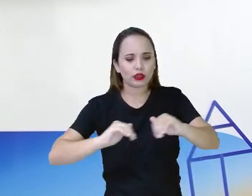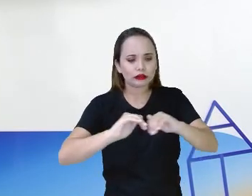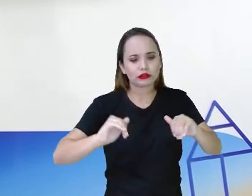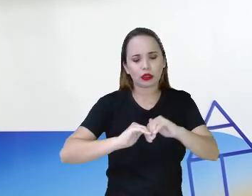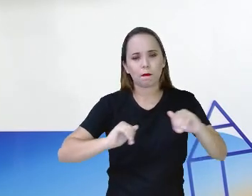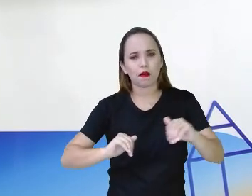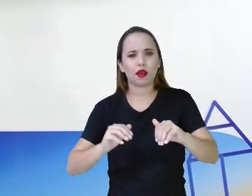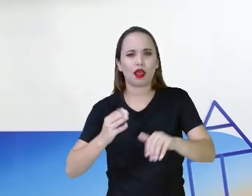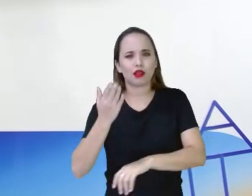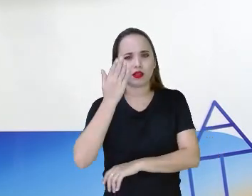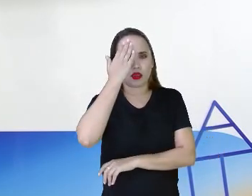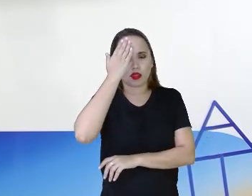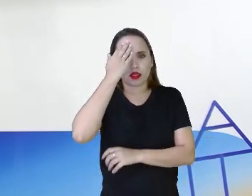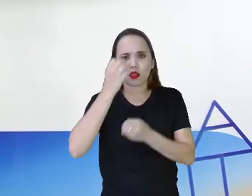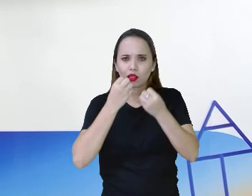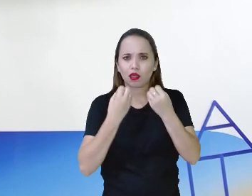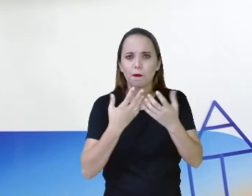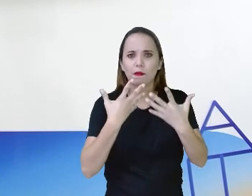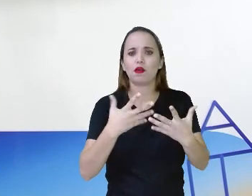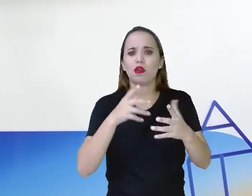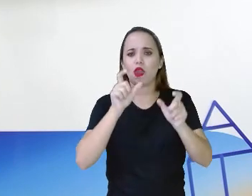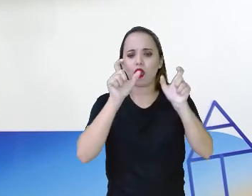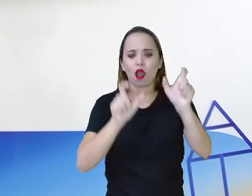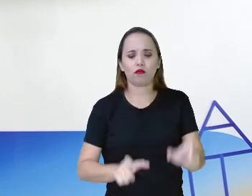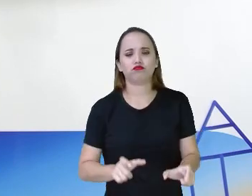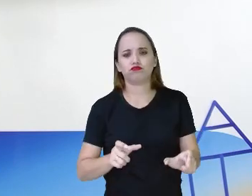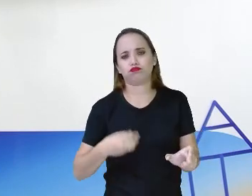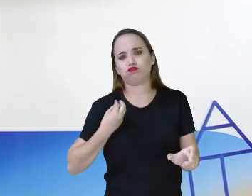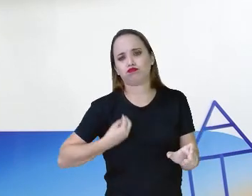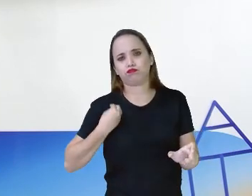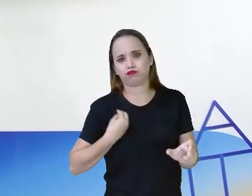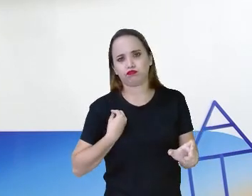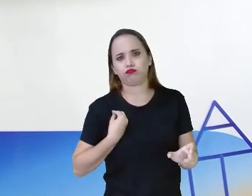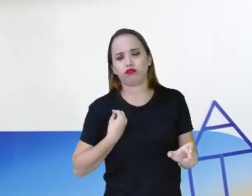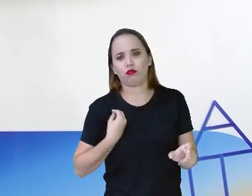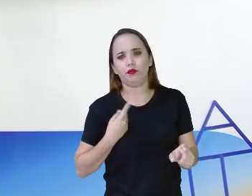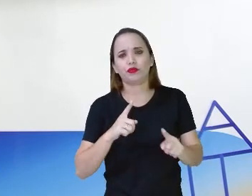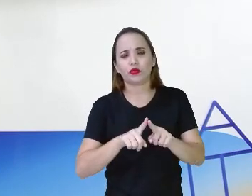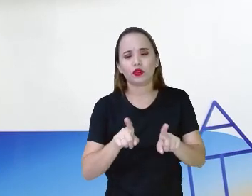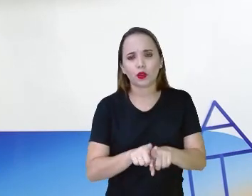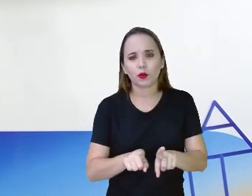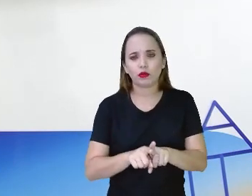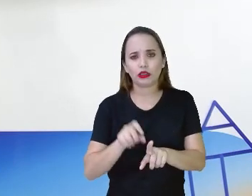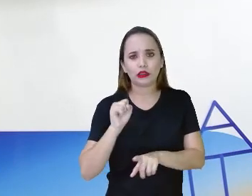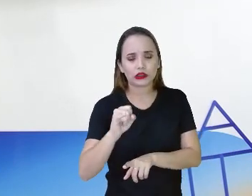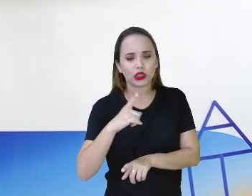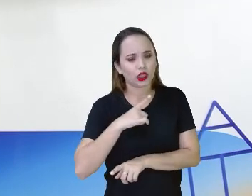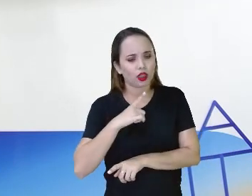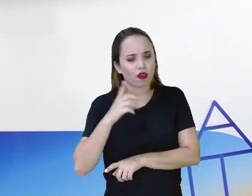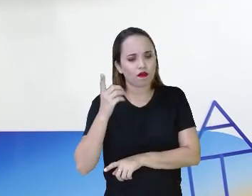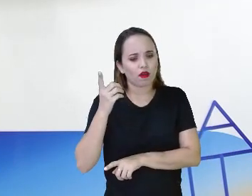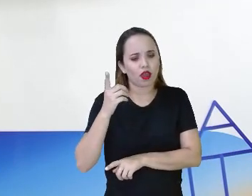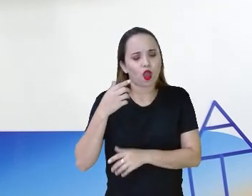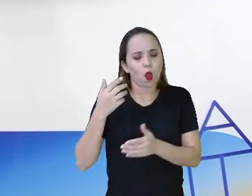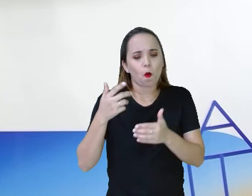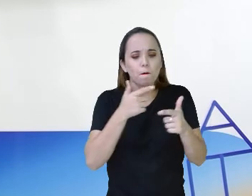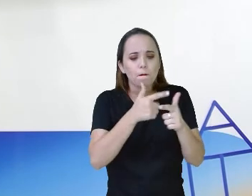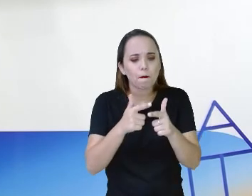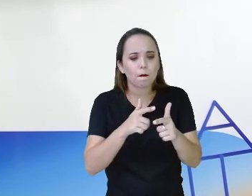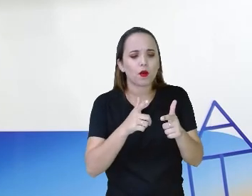possibilidades, mas sendo detectada essa falta, não é? Ou essa deficiência nessa